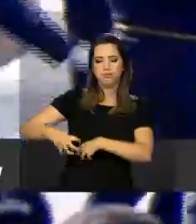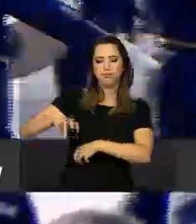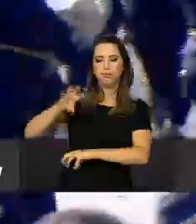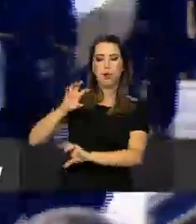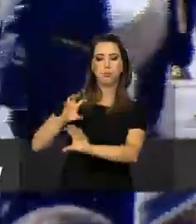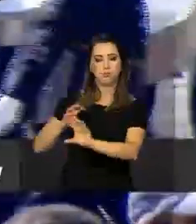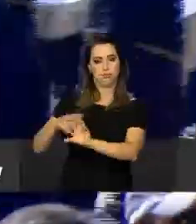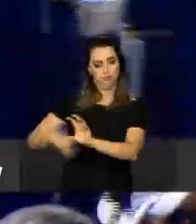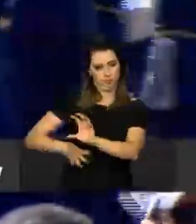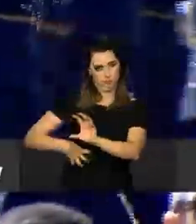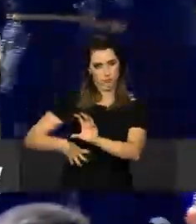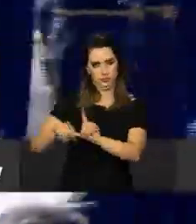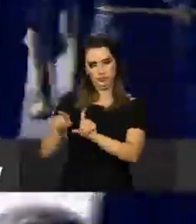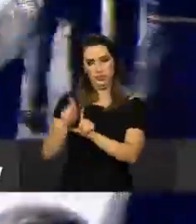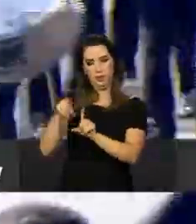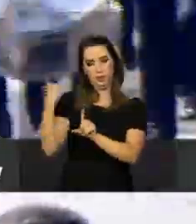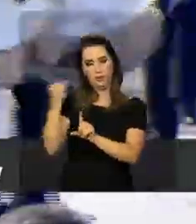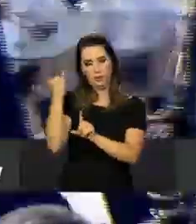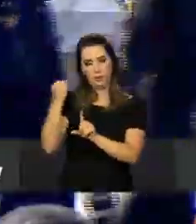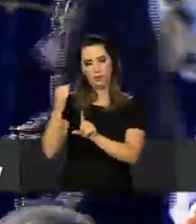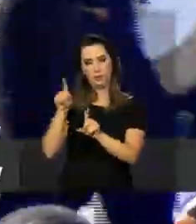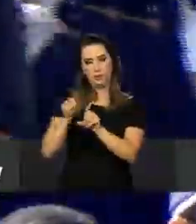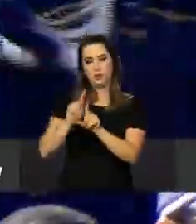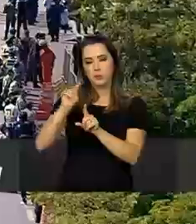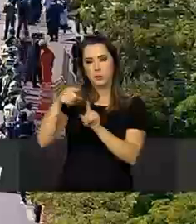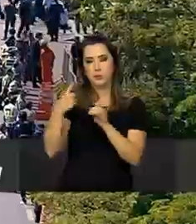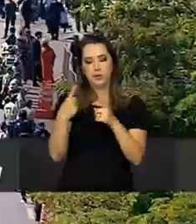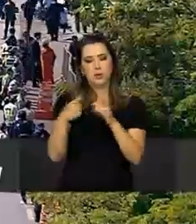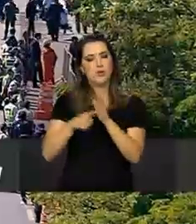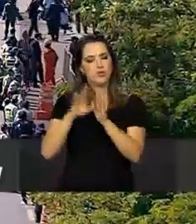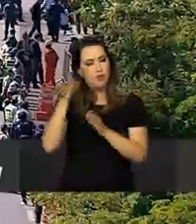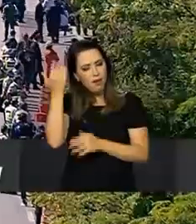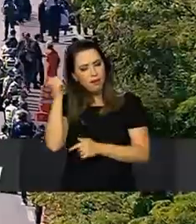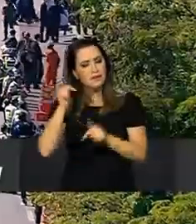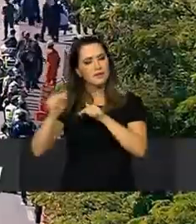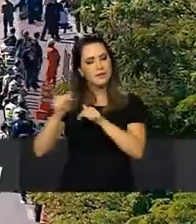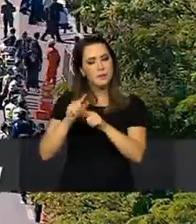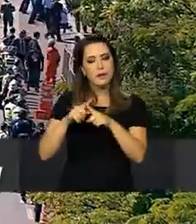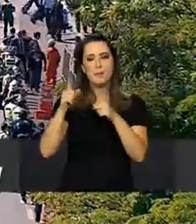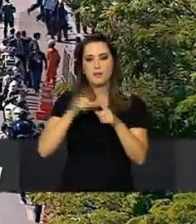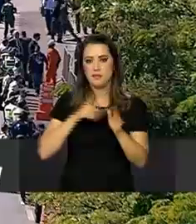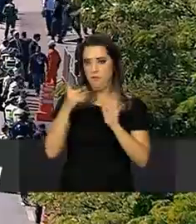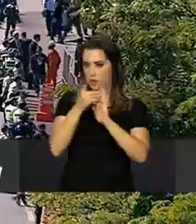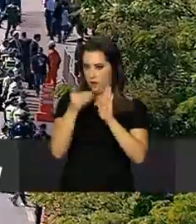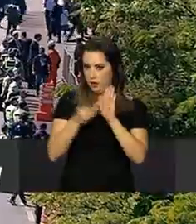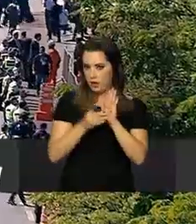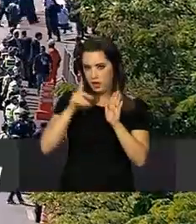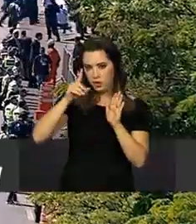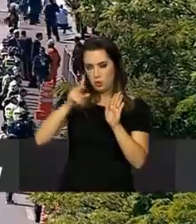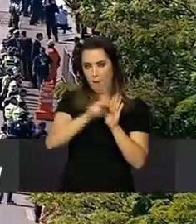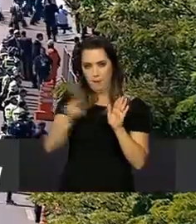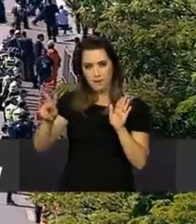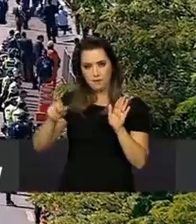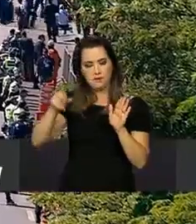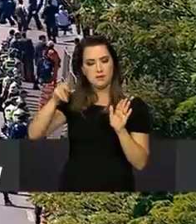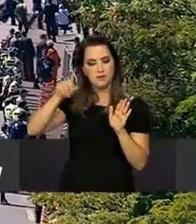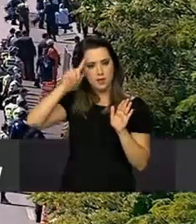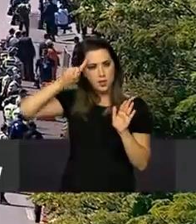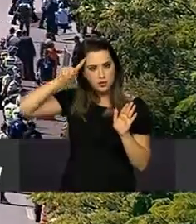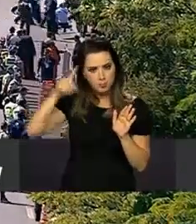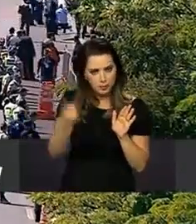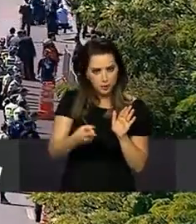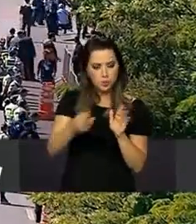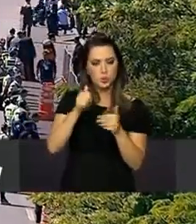na Força Aérea há bastante tempo, mas depois do decreto presidencial ficou mais evidente essa missão. Porém, e não só